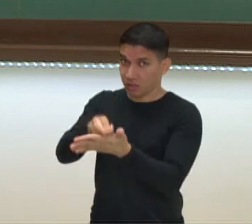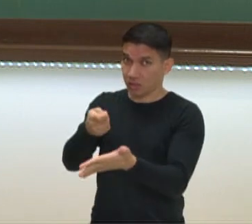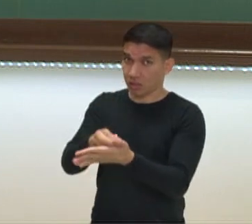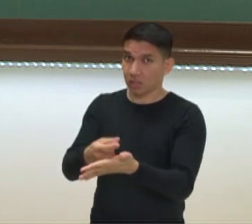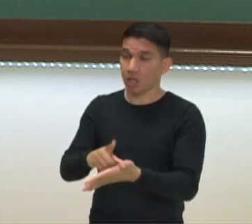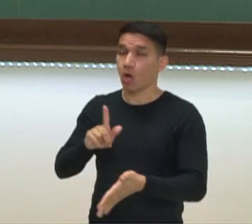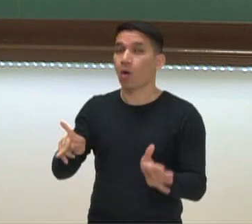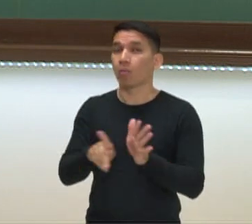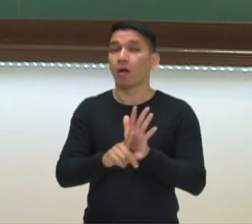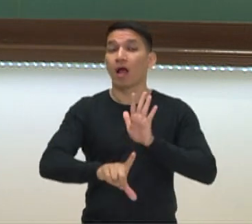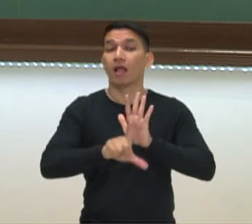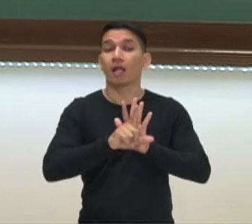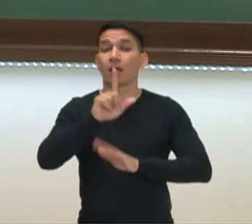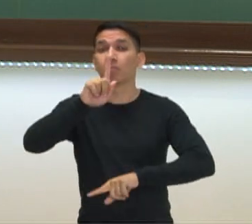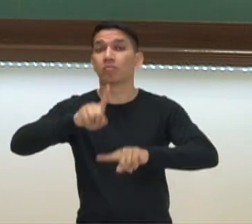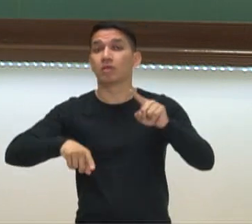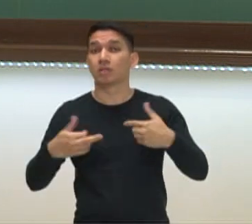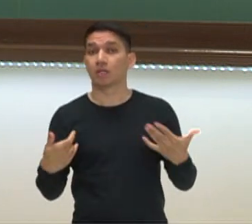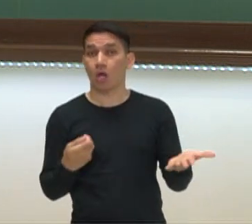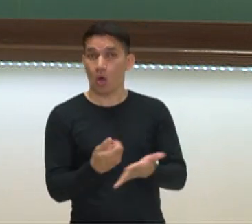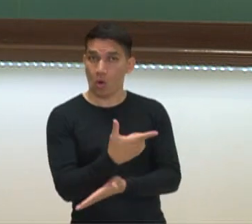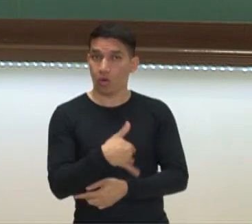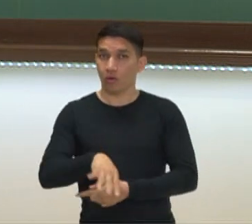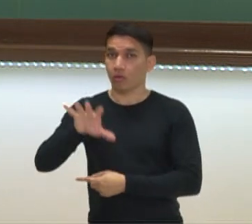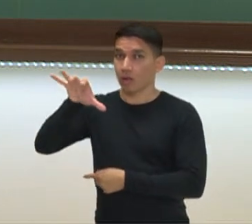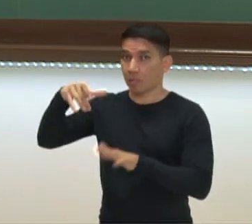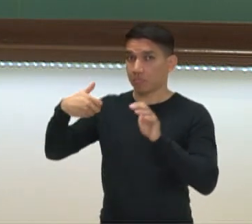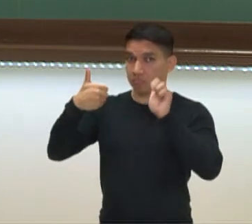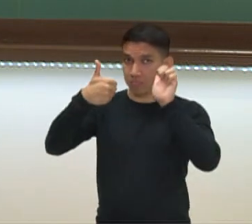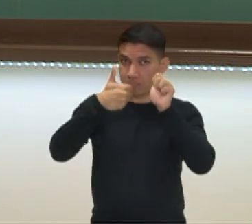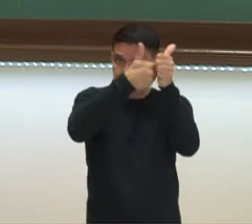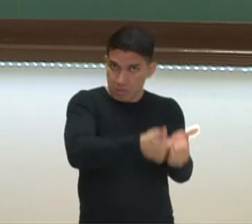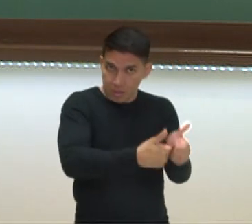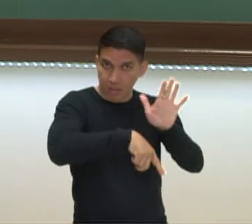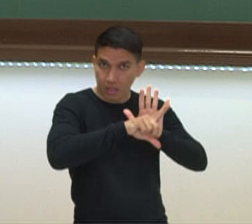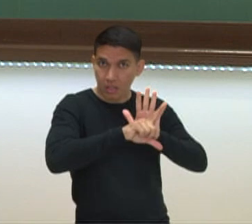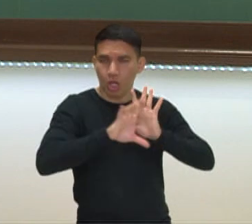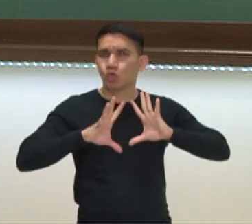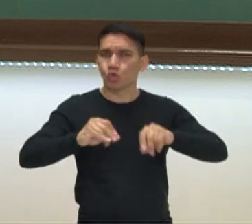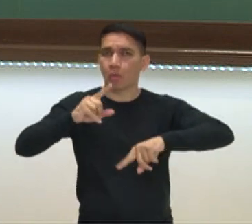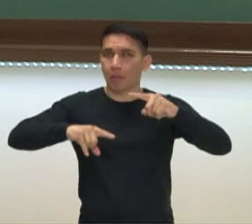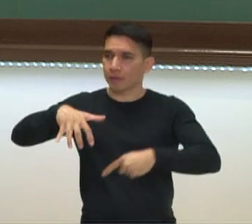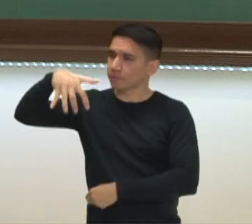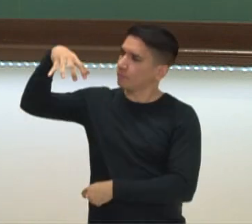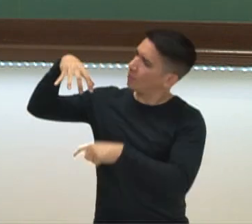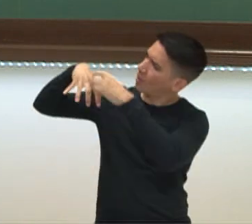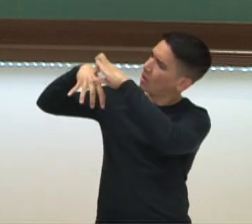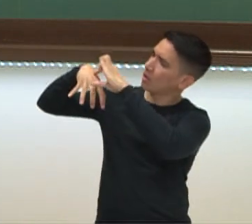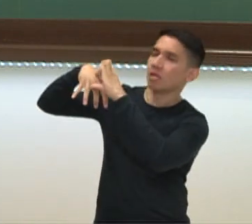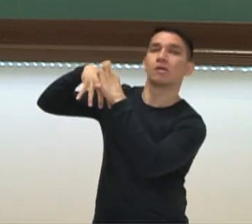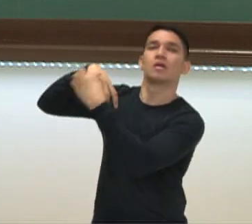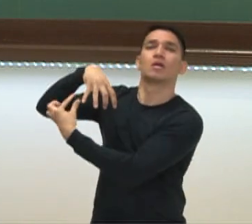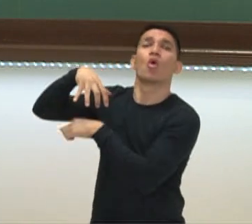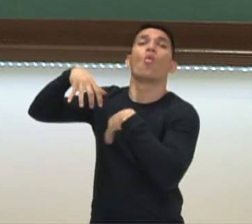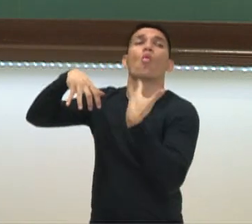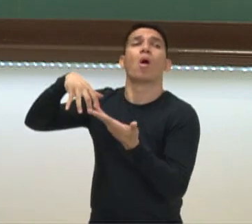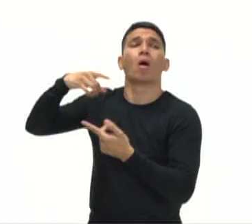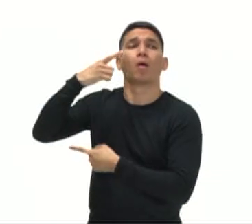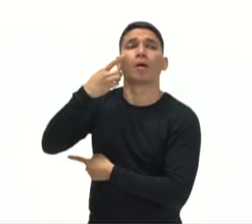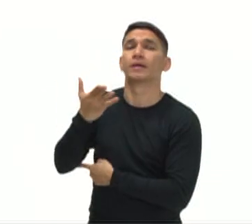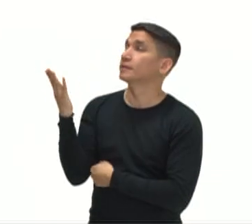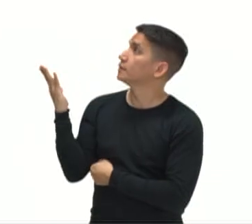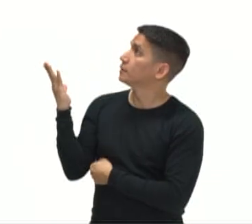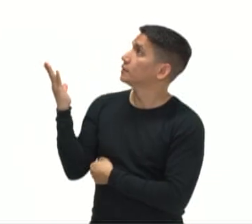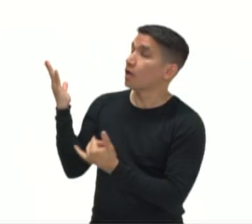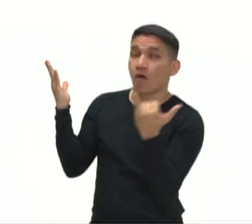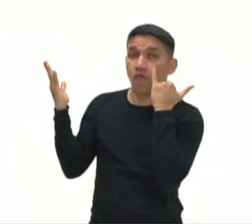ao consumidor que o fabricante tem que respeitar. Todo aparelho elétrico ele tem que identificar qual é a tensão de ligação do aparelho. Aqui no caso é um